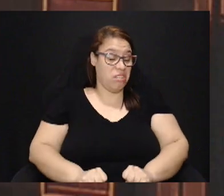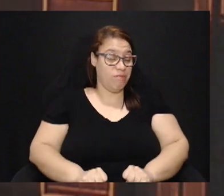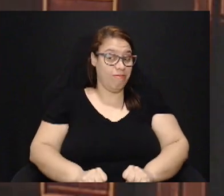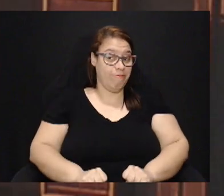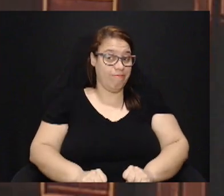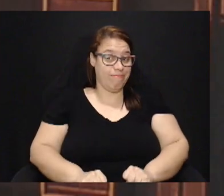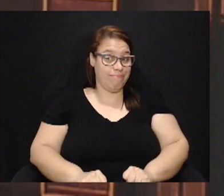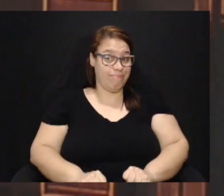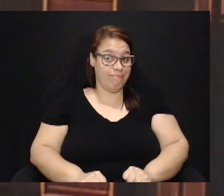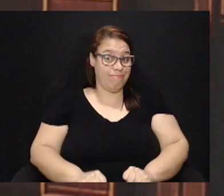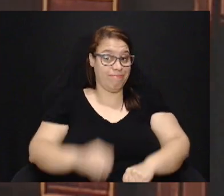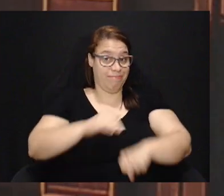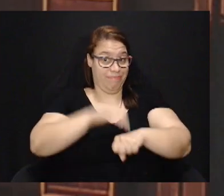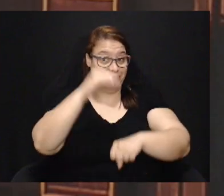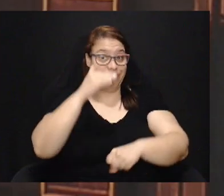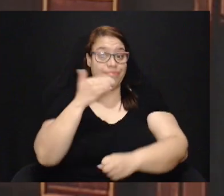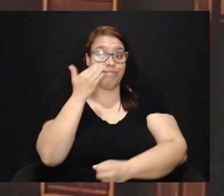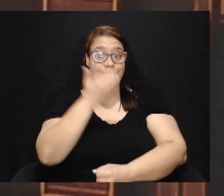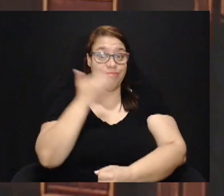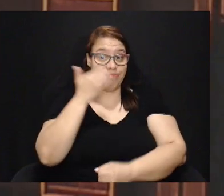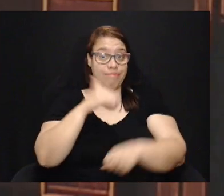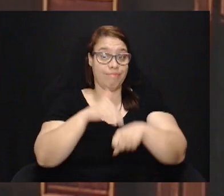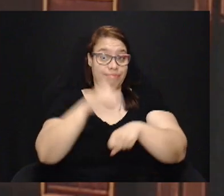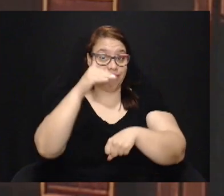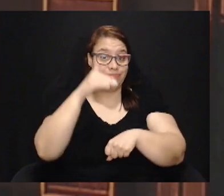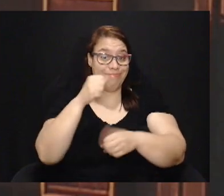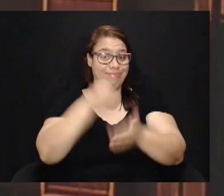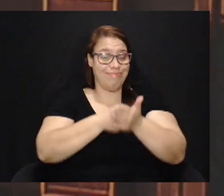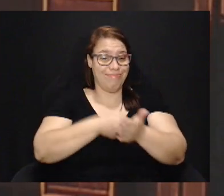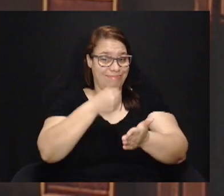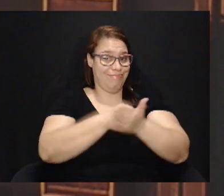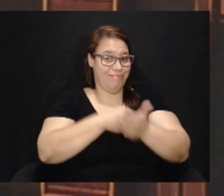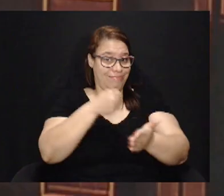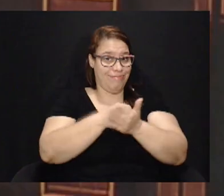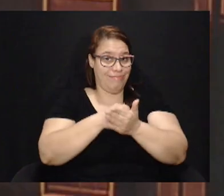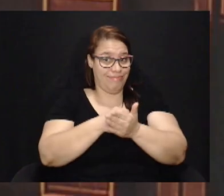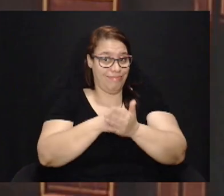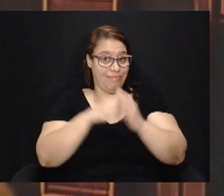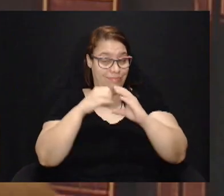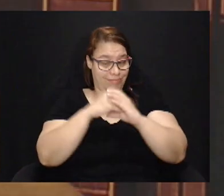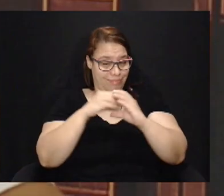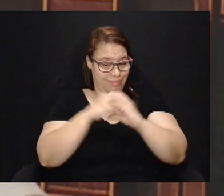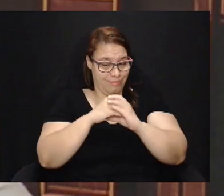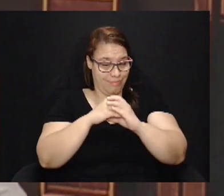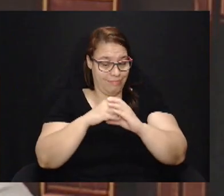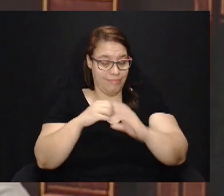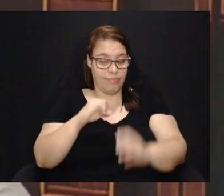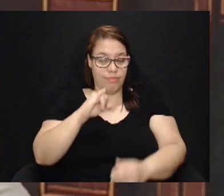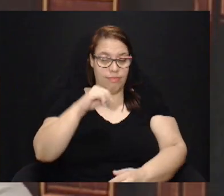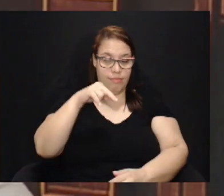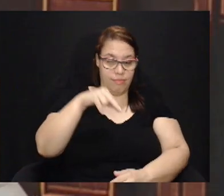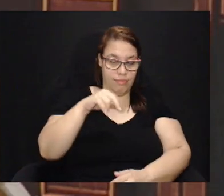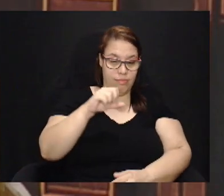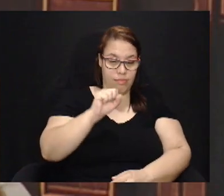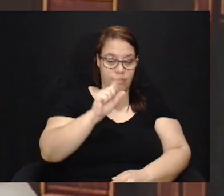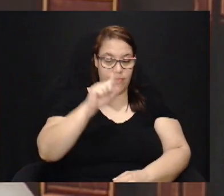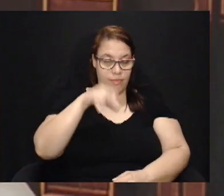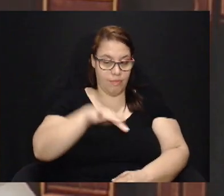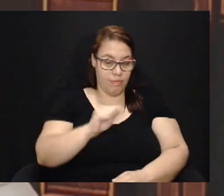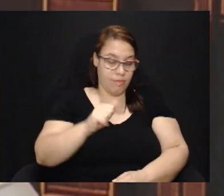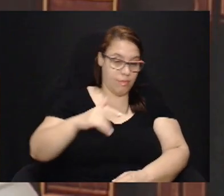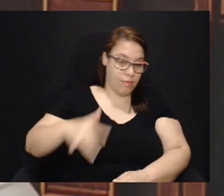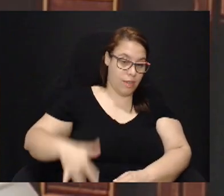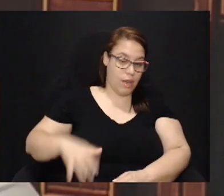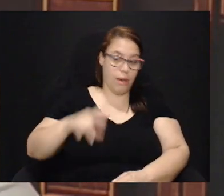quanto mais açúcar, mais resistência as suas células têm à insulina, que é aquele hormônio produzido lá no pâncreas para